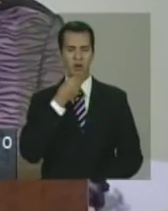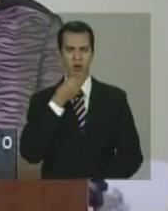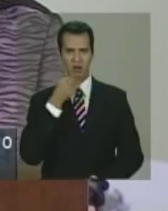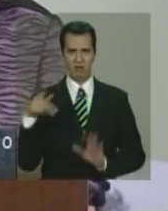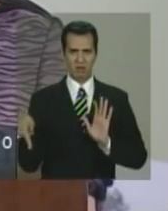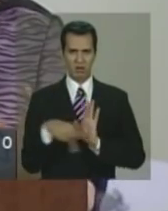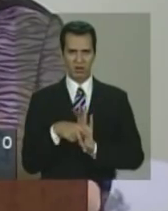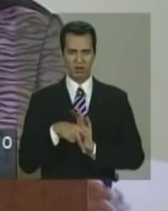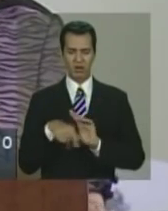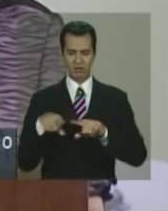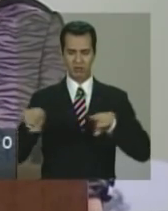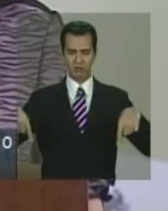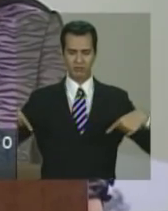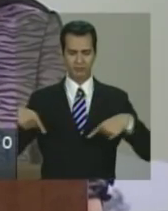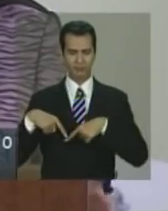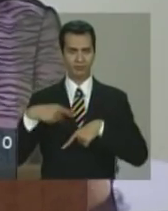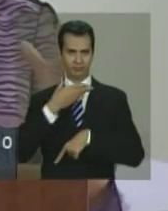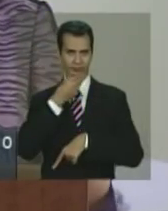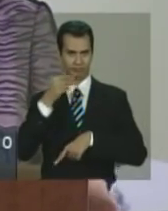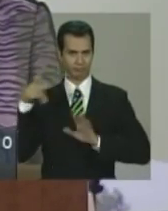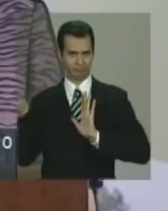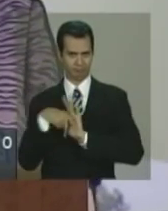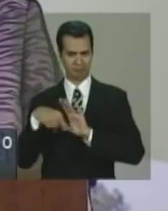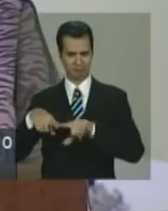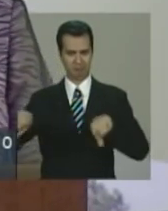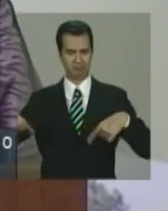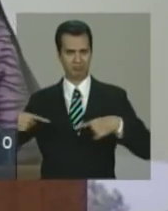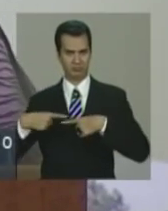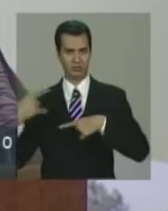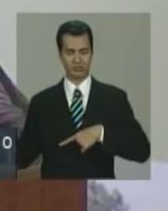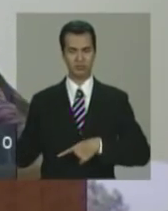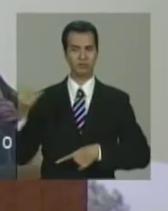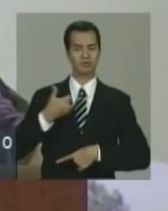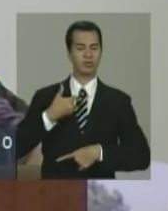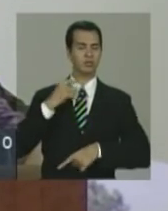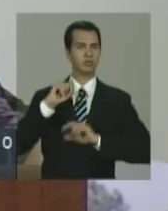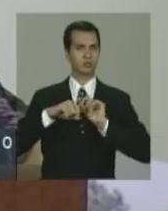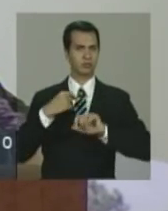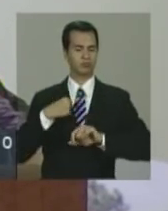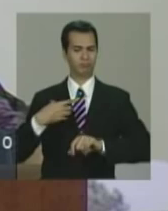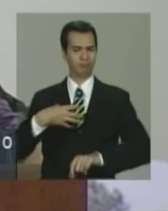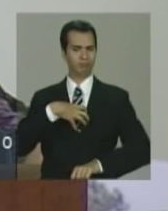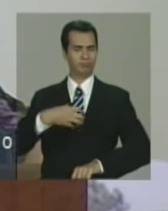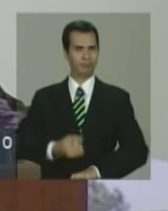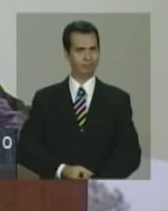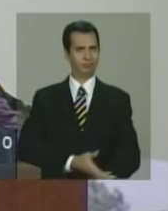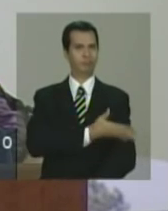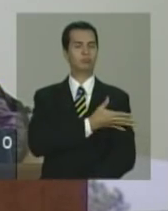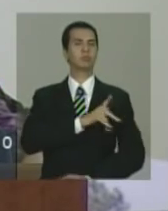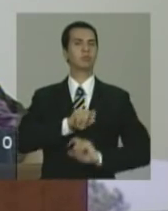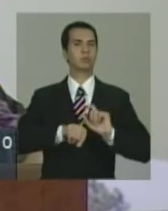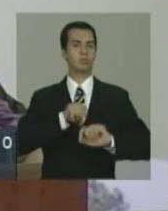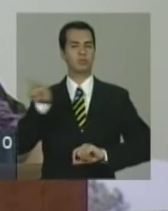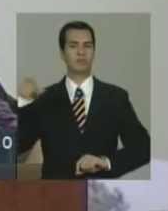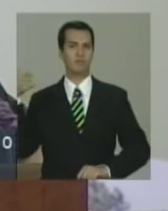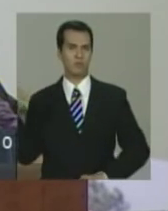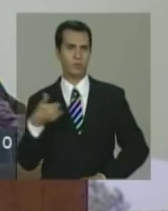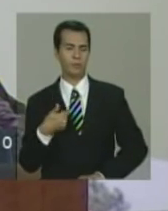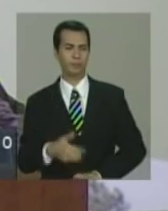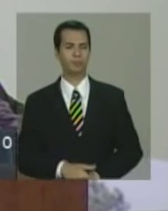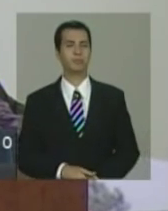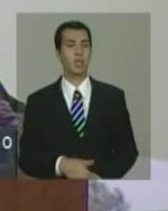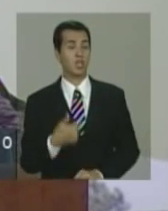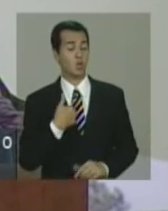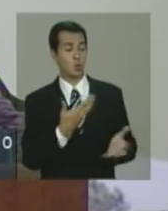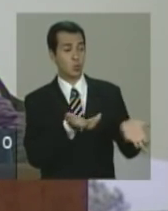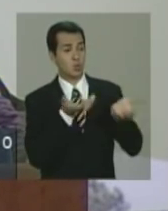proprietário desse pequeno, dessa pequena unidade agrícola, ele dizia o seguinte: eu